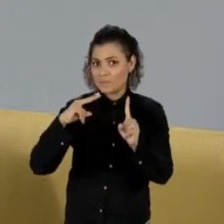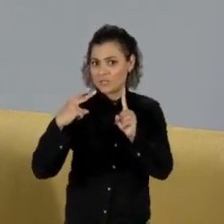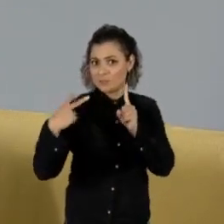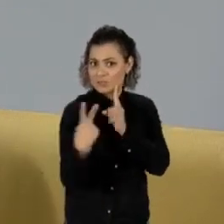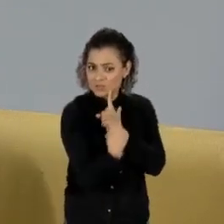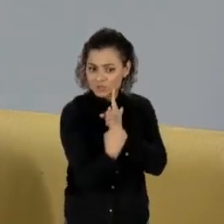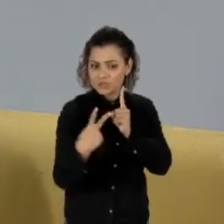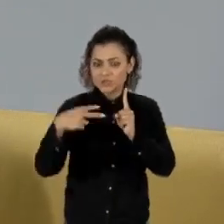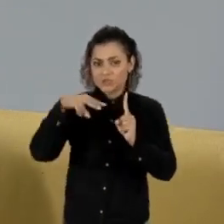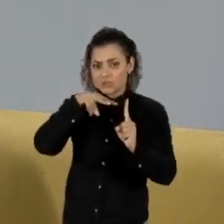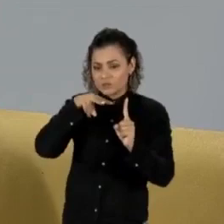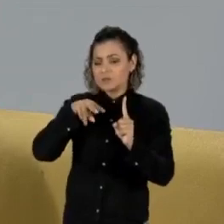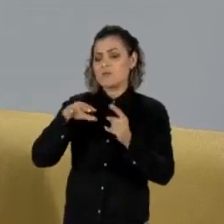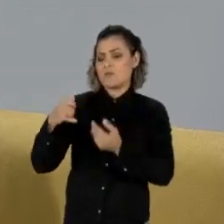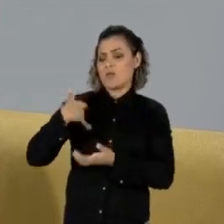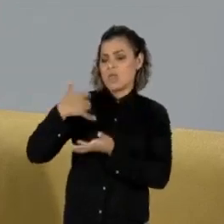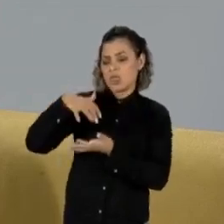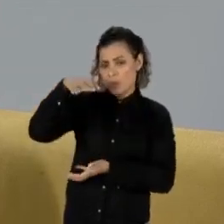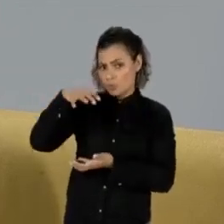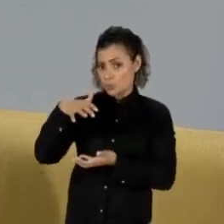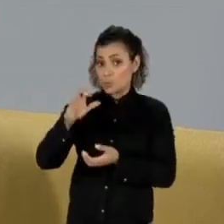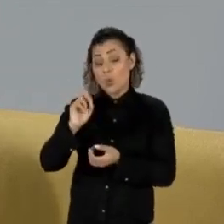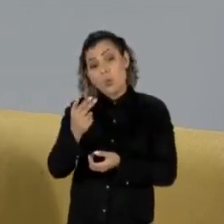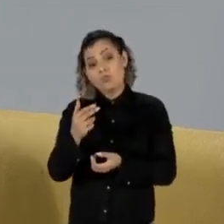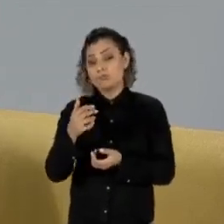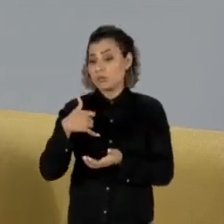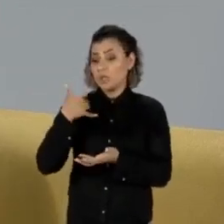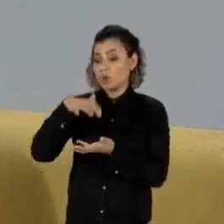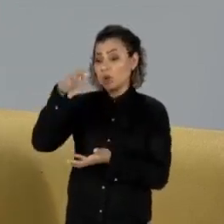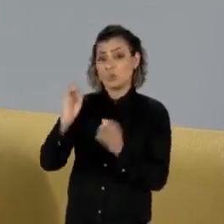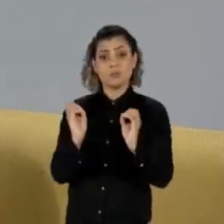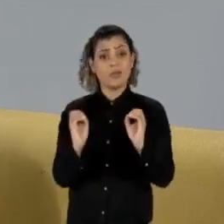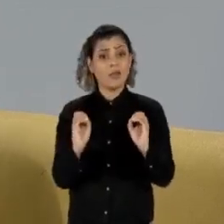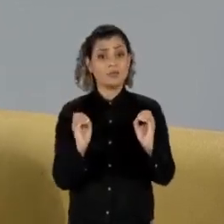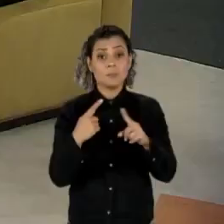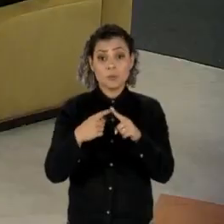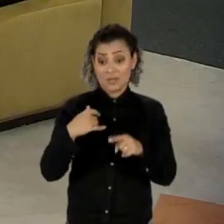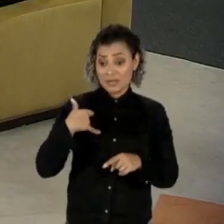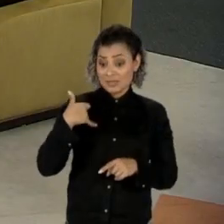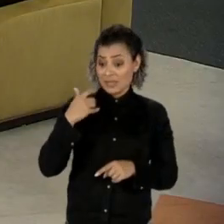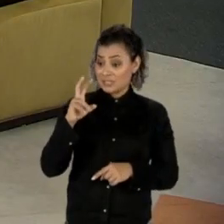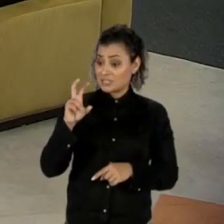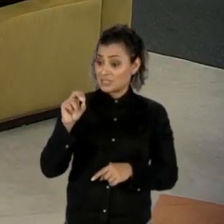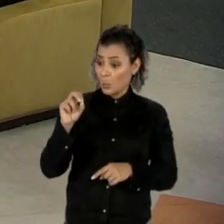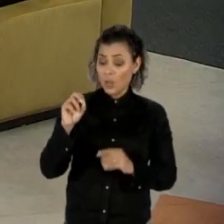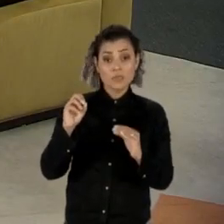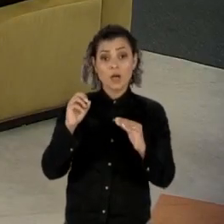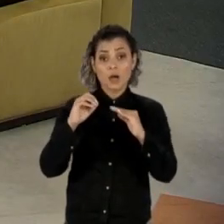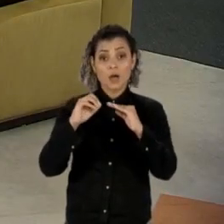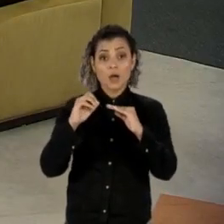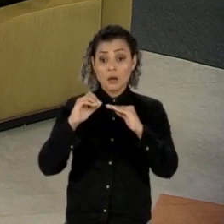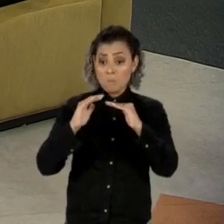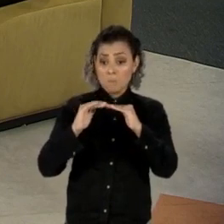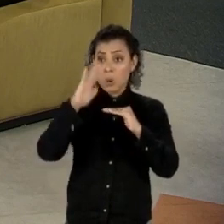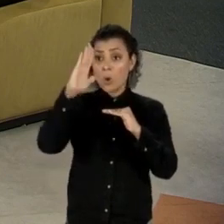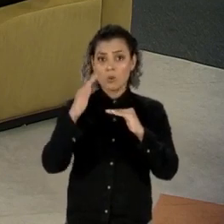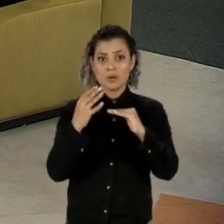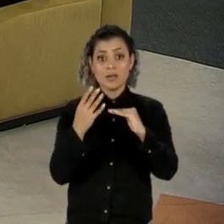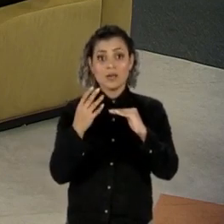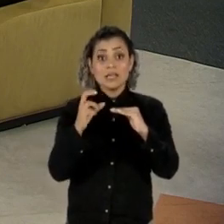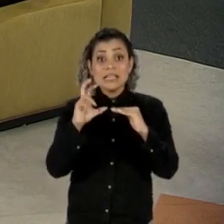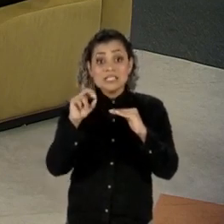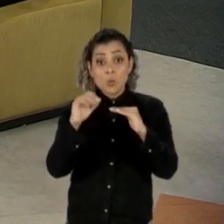pra esse idoso ou às vezes nem mesmo o idoso ainda é porque com 50 menos de 40 anos já existe menos de